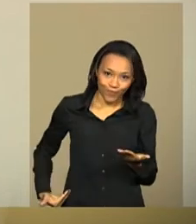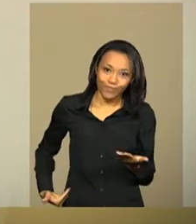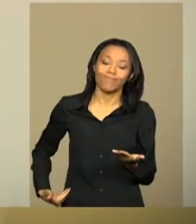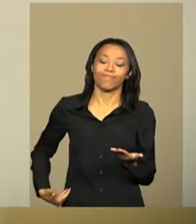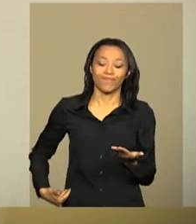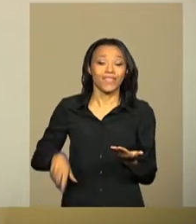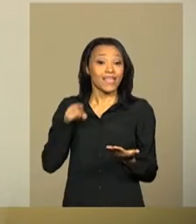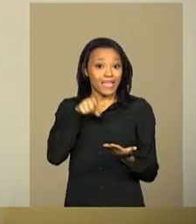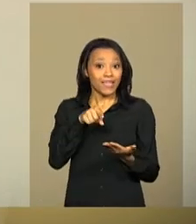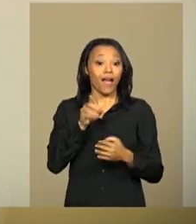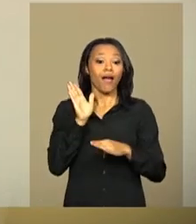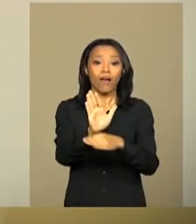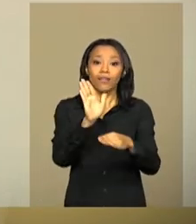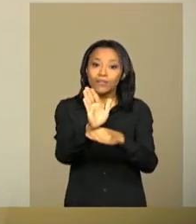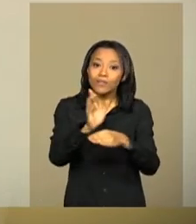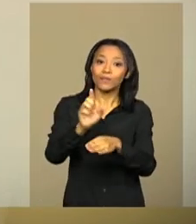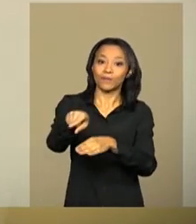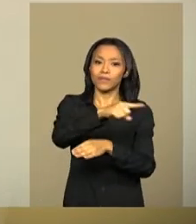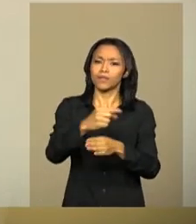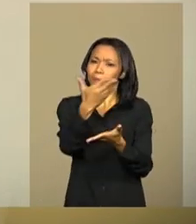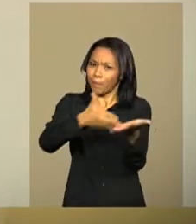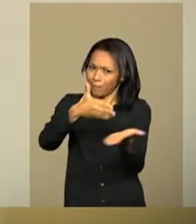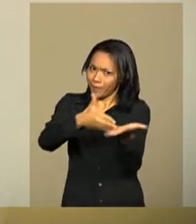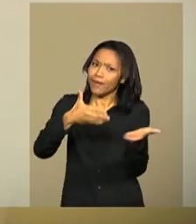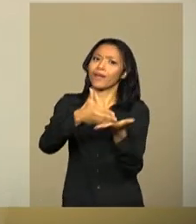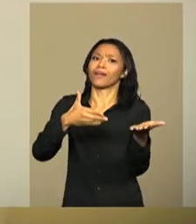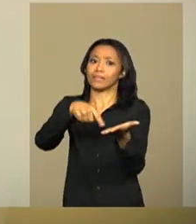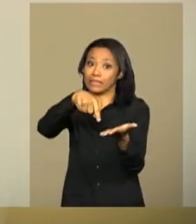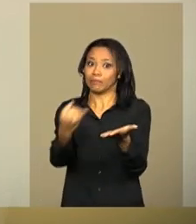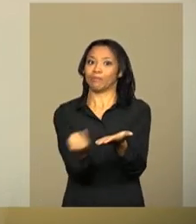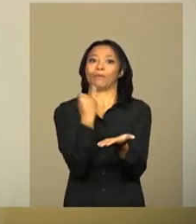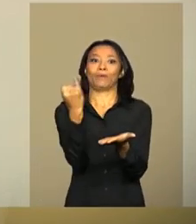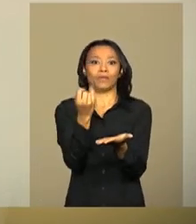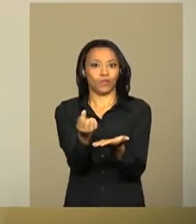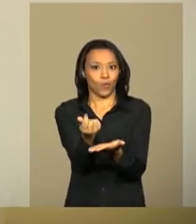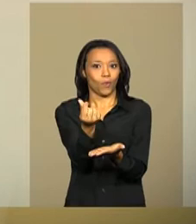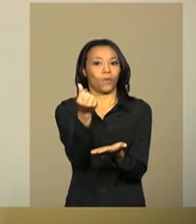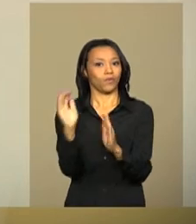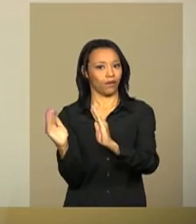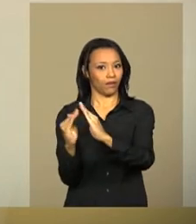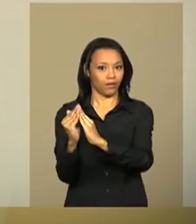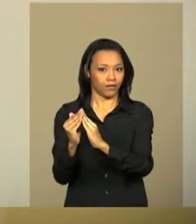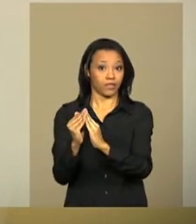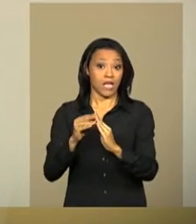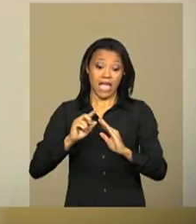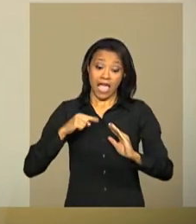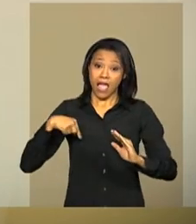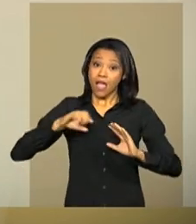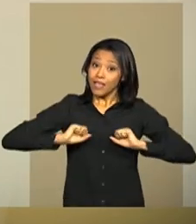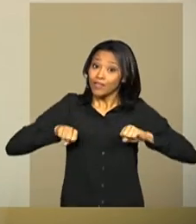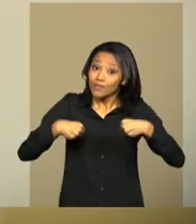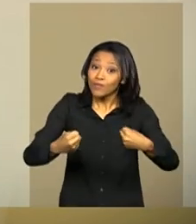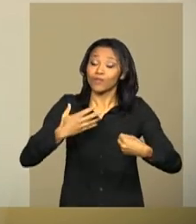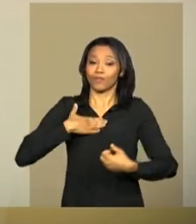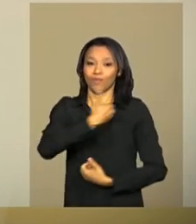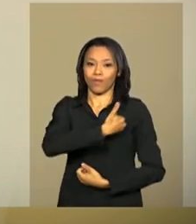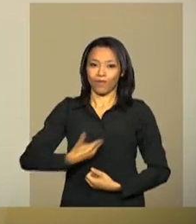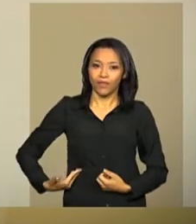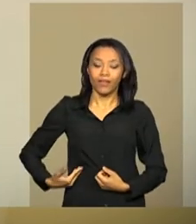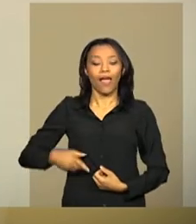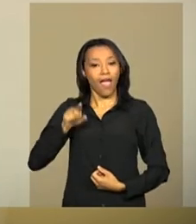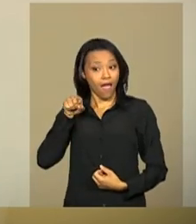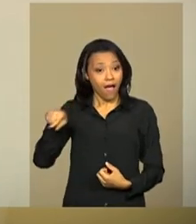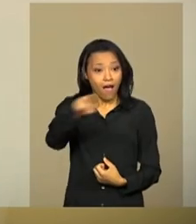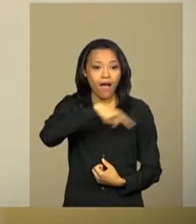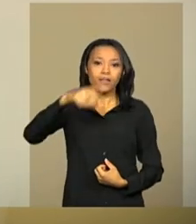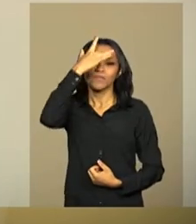do governo que está bancando uma parte 1 o restante do valor da casa todo esse esforço do meu governo é para que